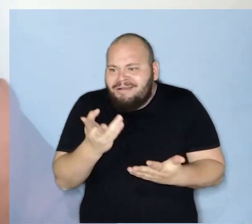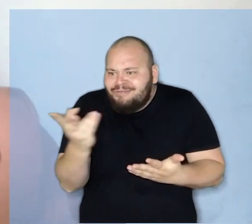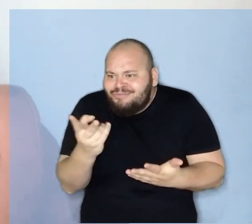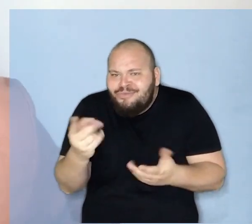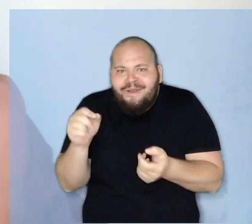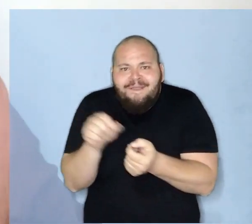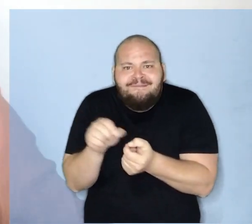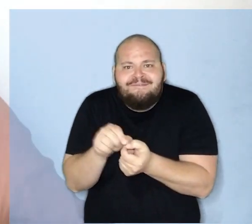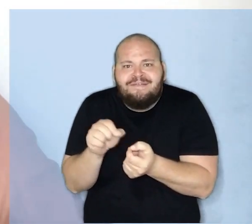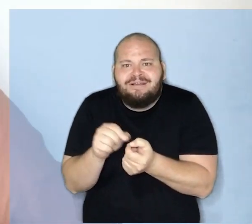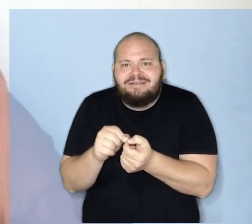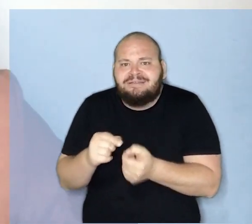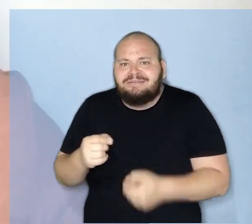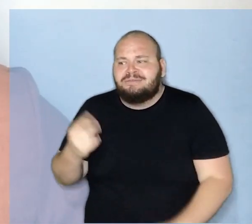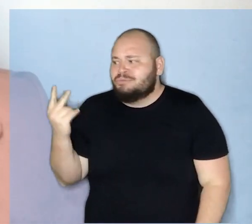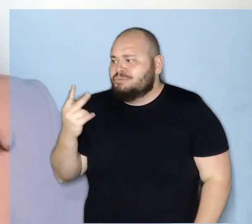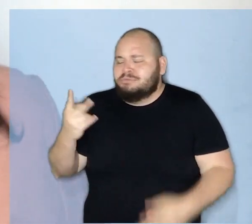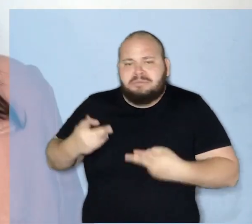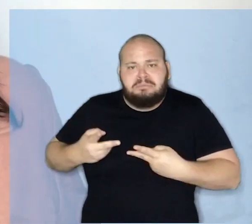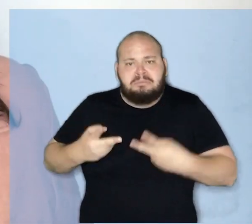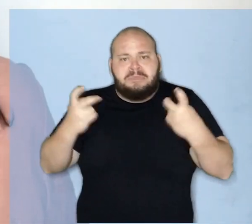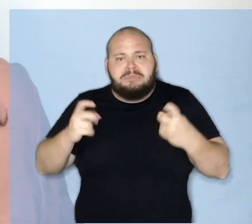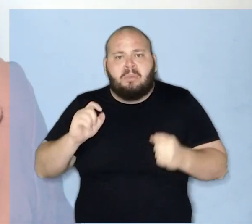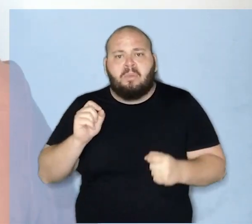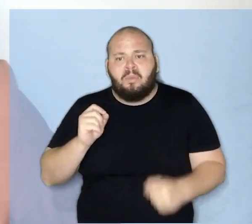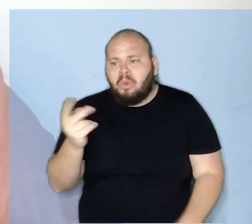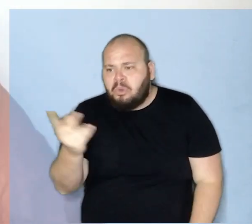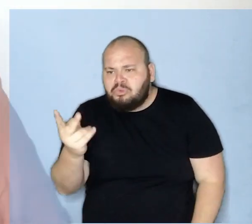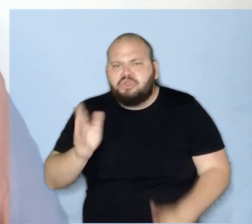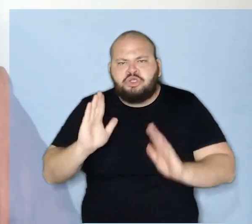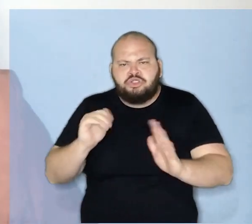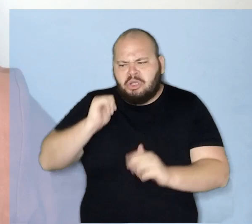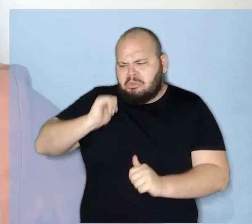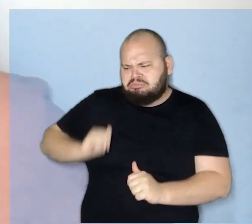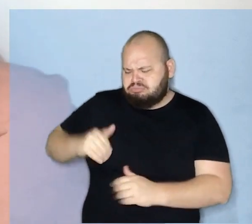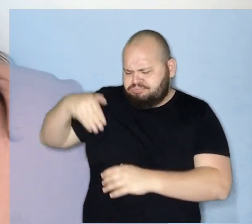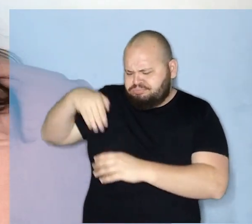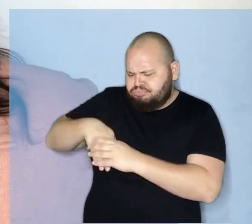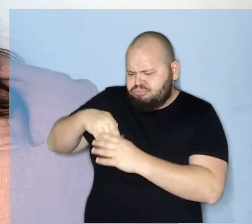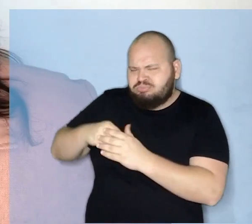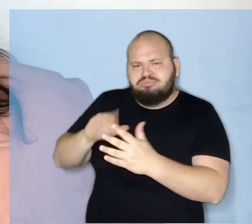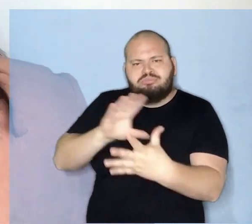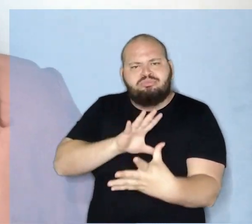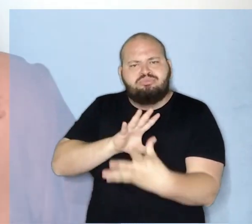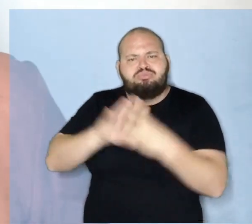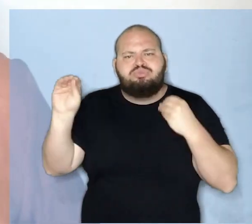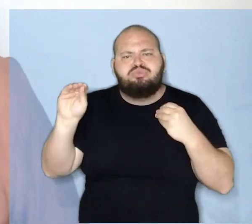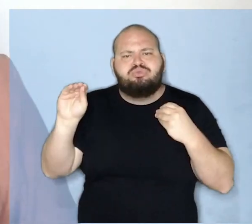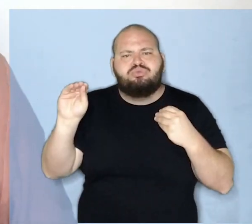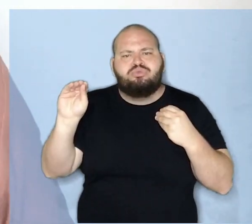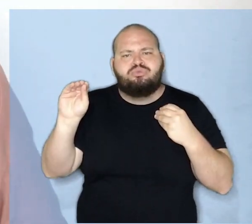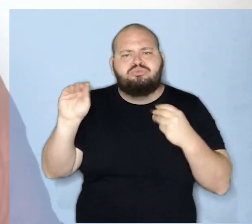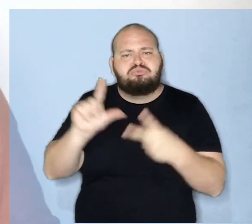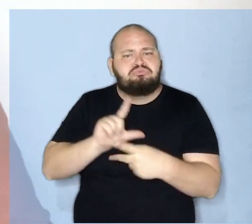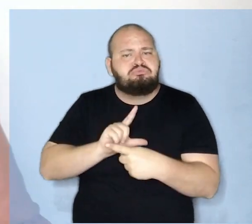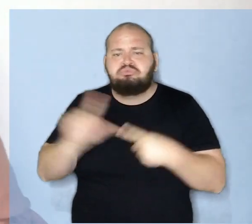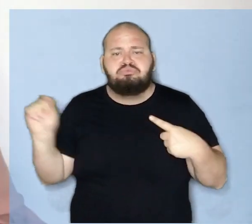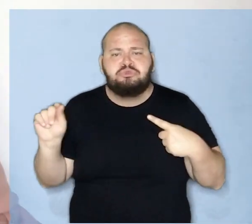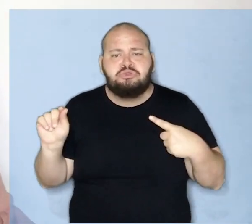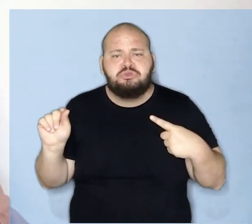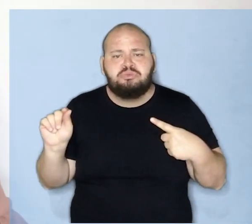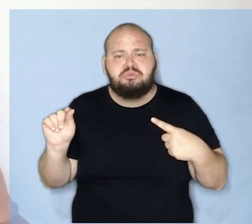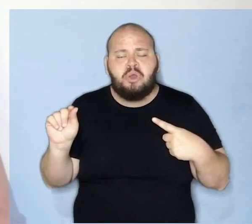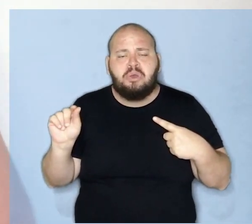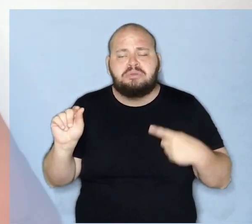que quando eles se deram conta, os 2 já tinham guardado suas ferramentas e já tinham ido embora. Os 2 foram